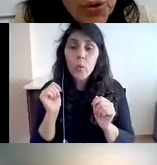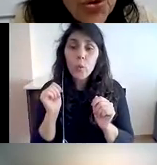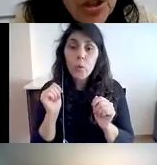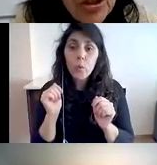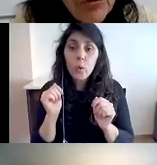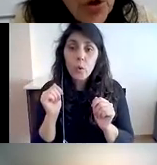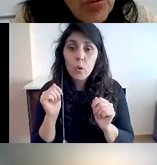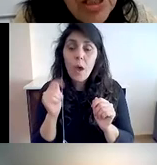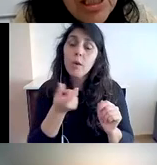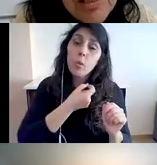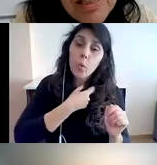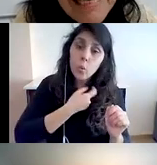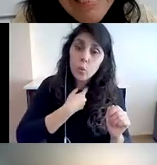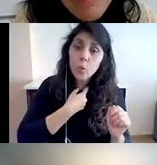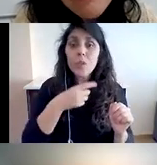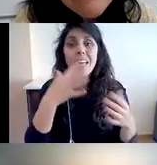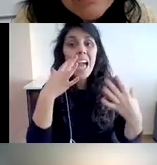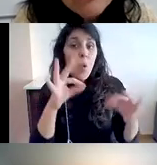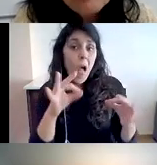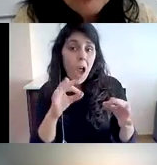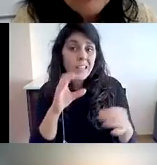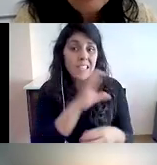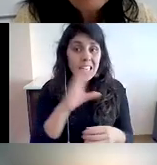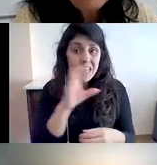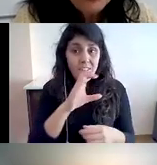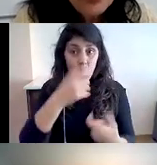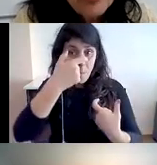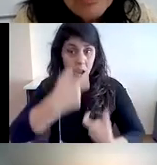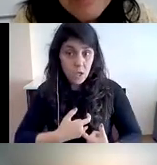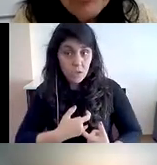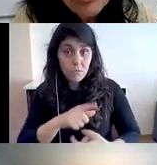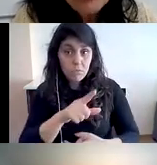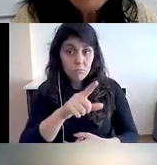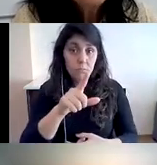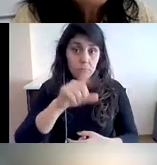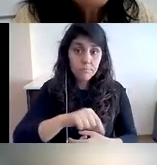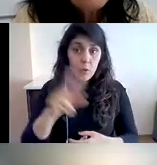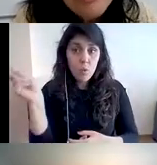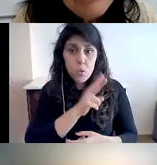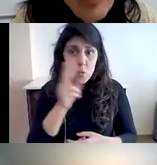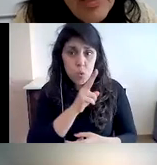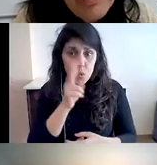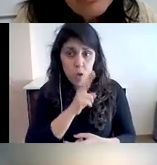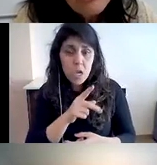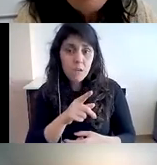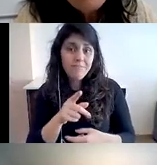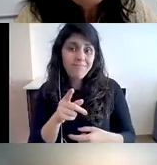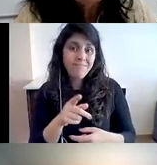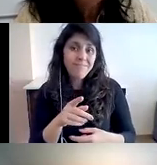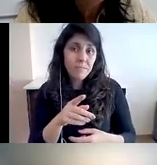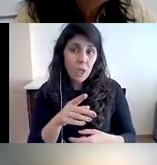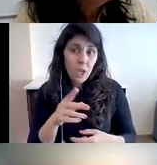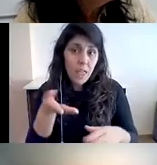os cursos científico-humanísticas e a exacerbação do academismo e também a